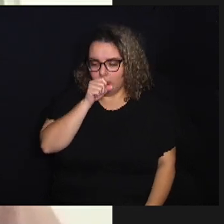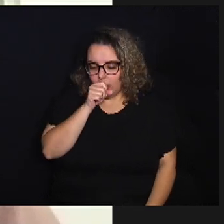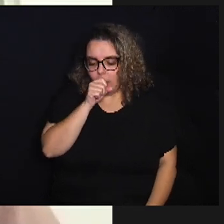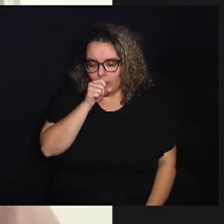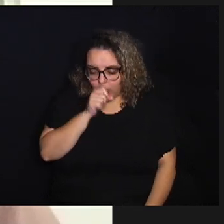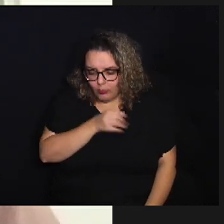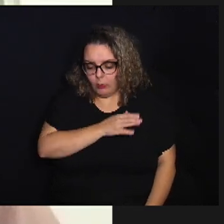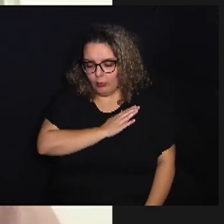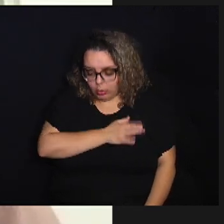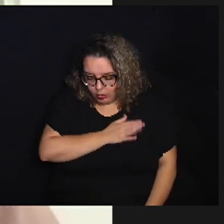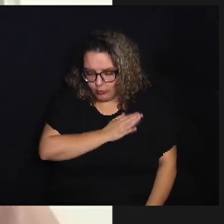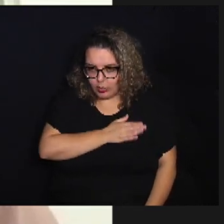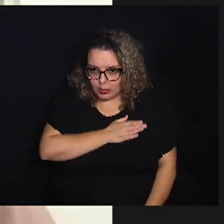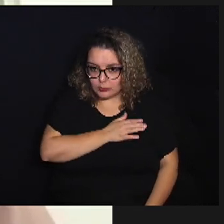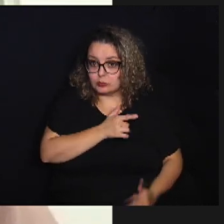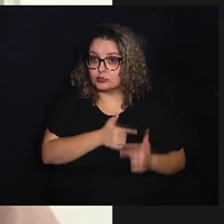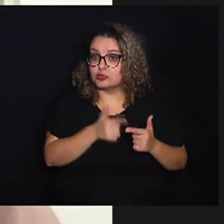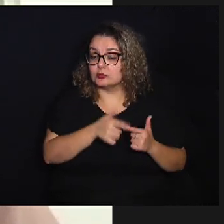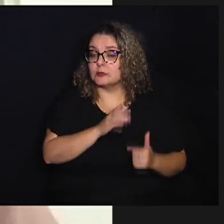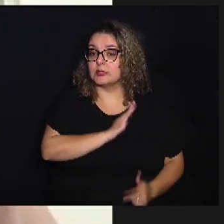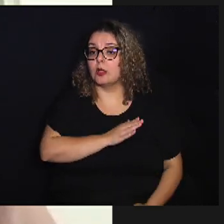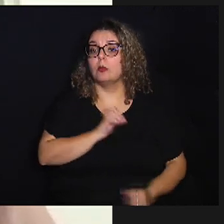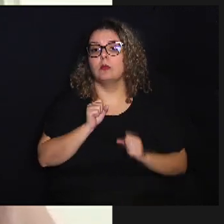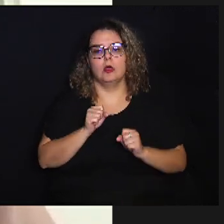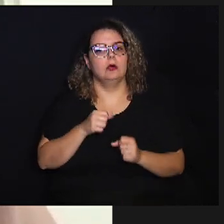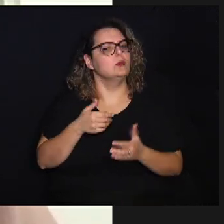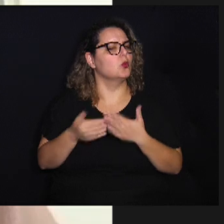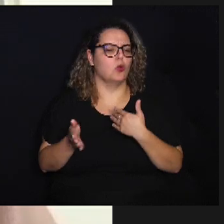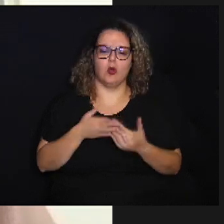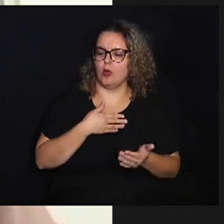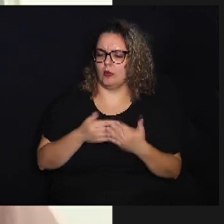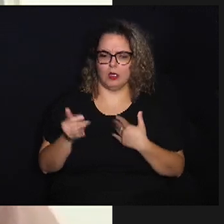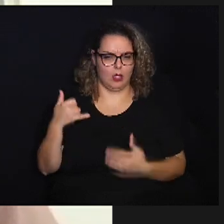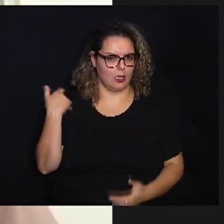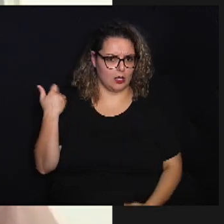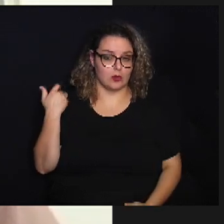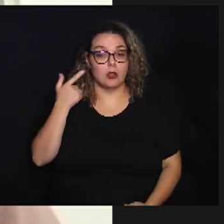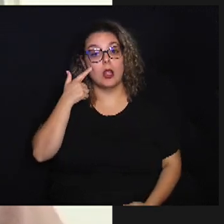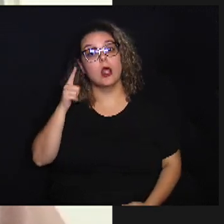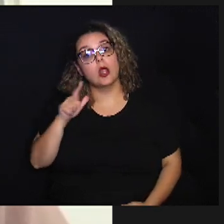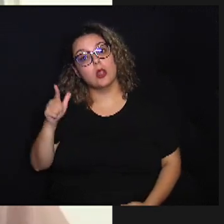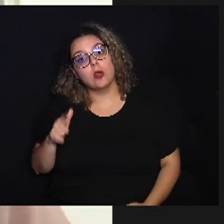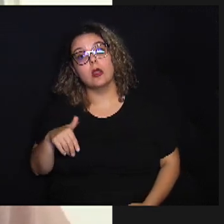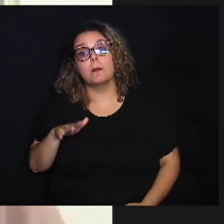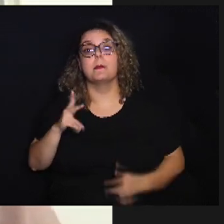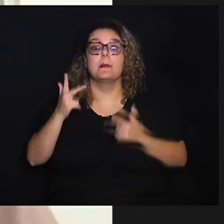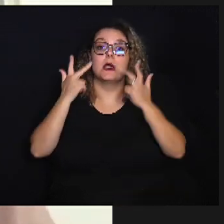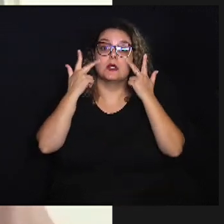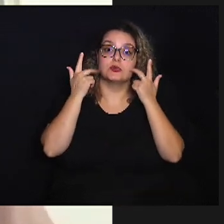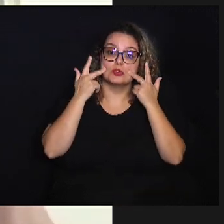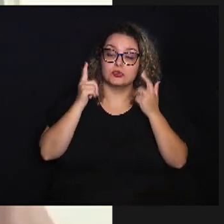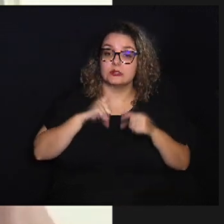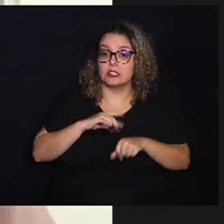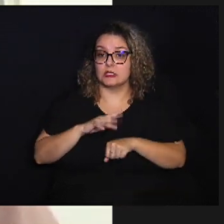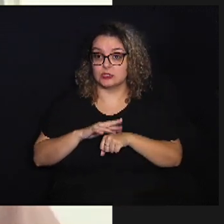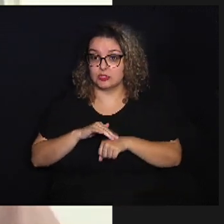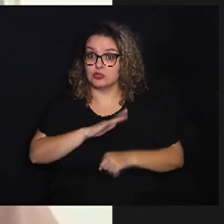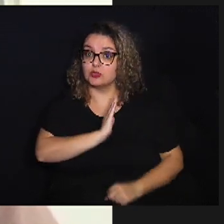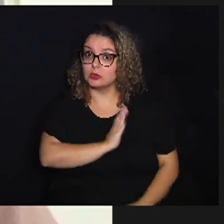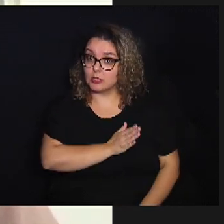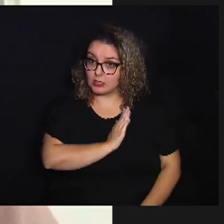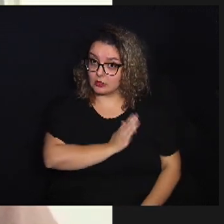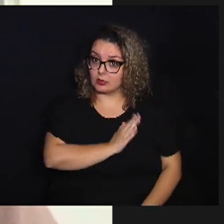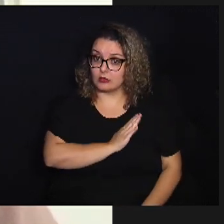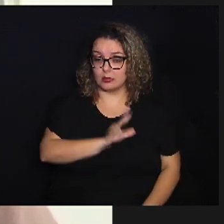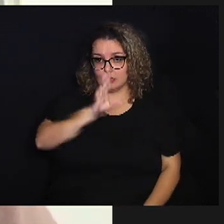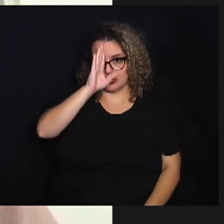de uma descompensação cardíaca, ela pode atingir qualquer idade. É claro que é mais comum a gente ter as doenças cardíacas, né,